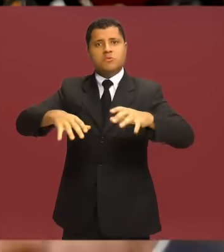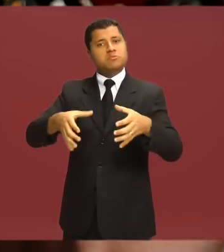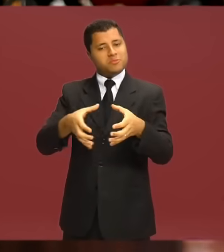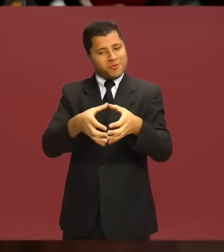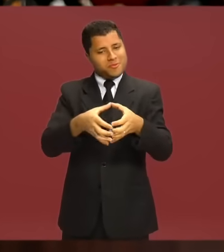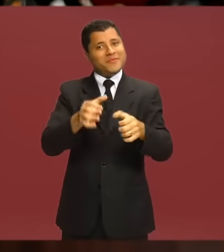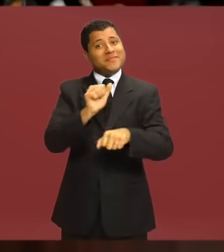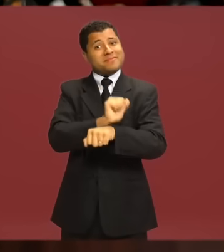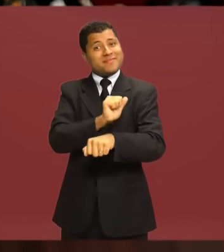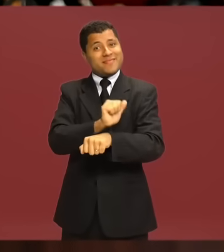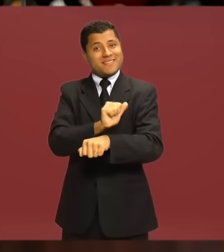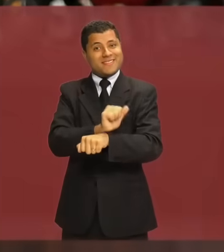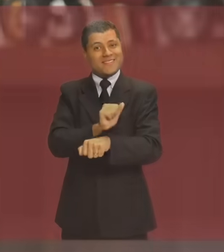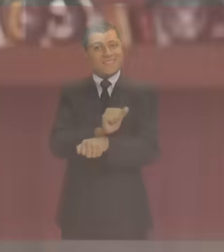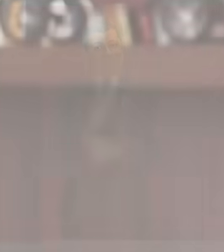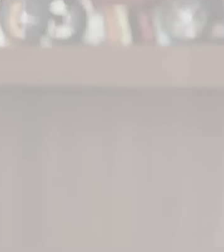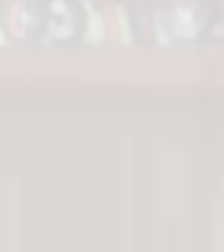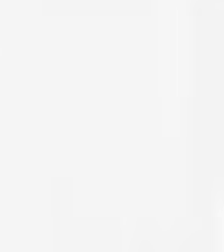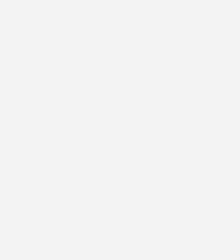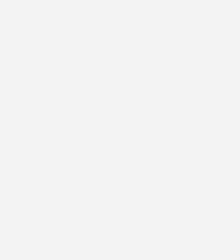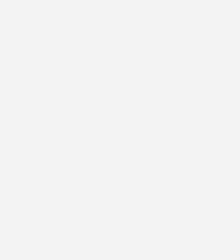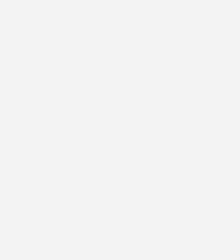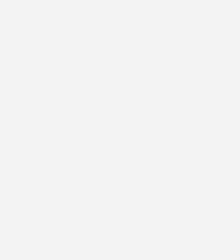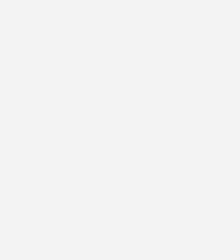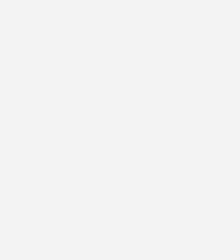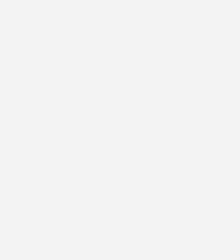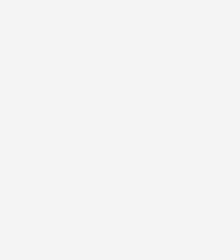preservar a convivência de